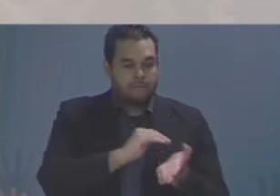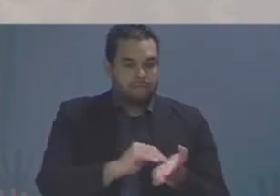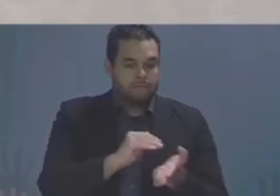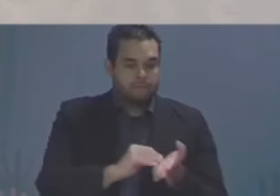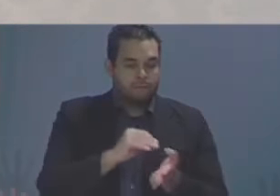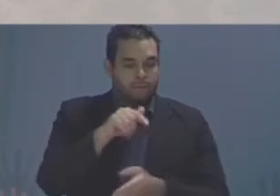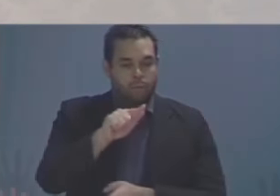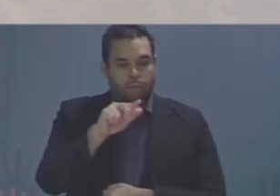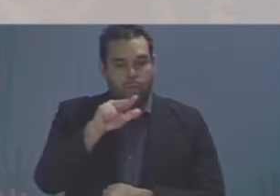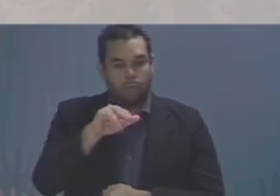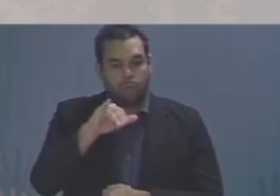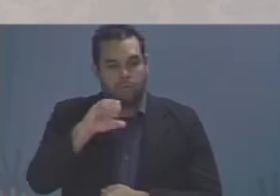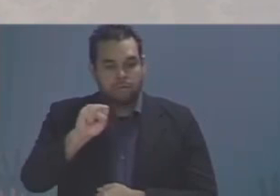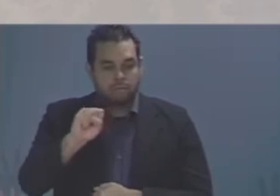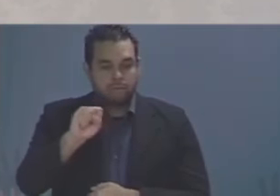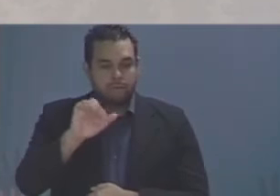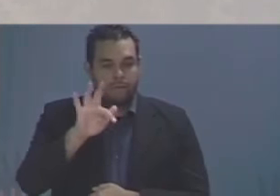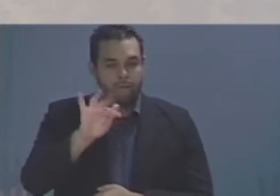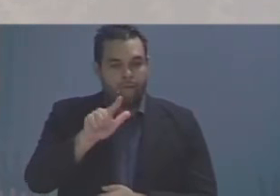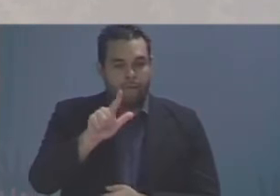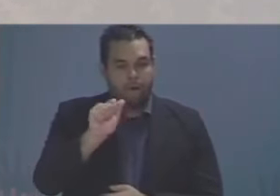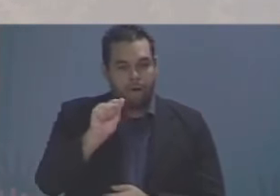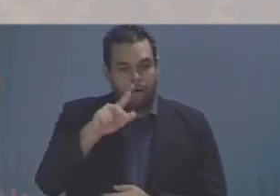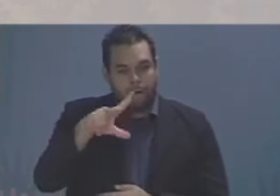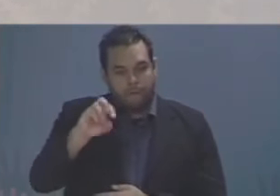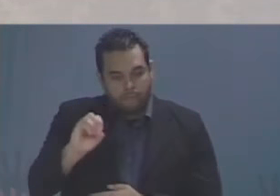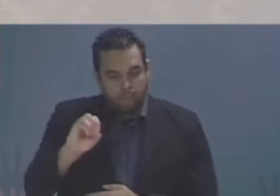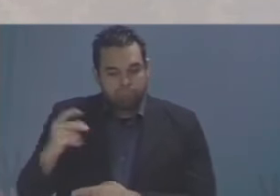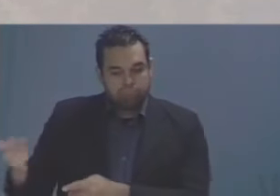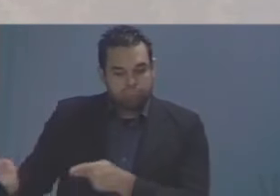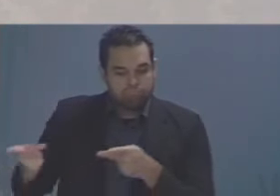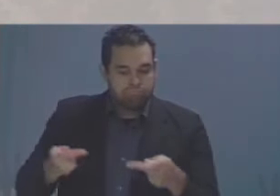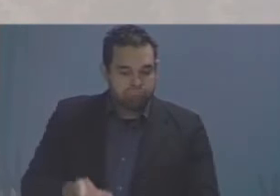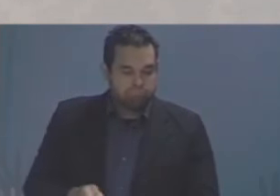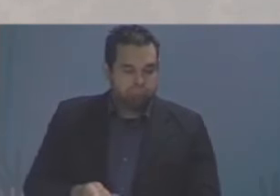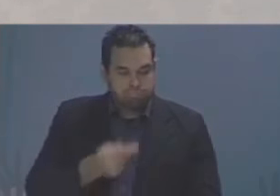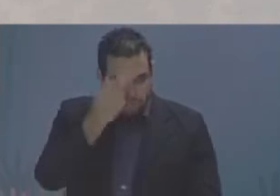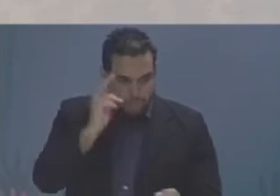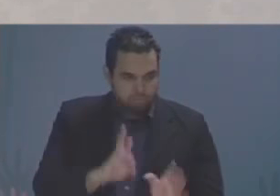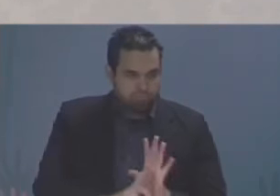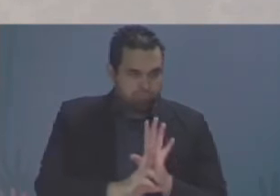secretário, Luiz Flávio Chaves, Anunciação. Bem-vindo, candidato.